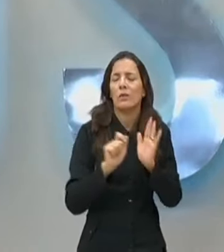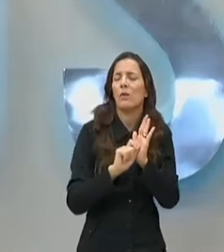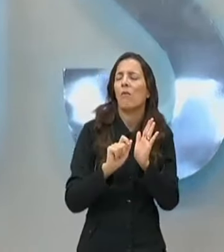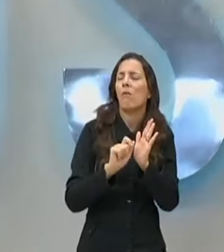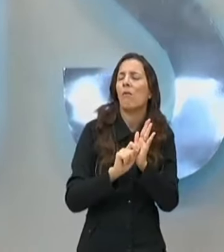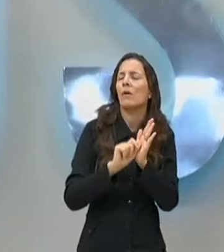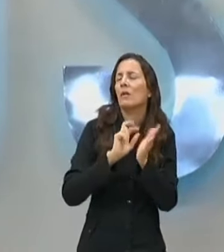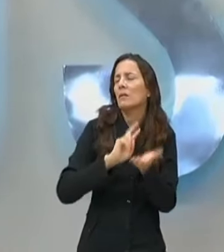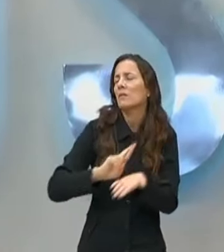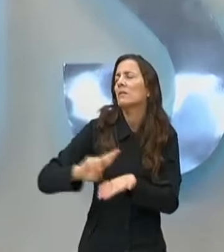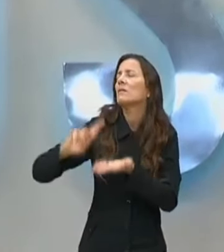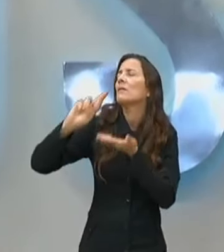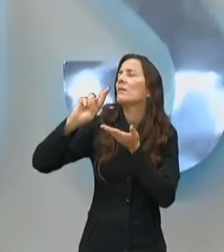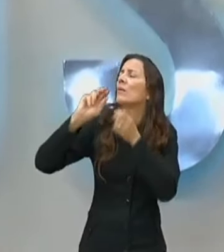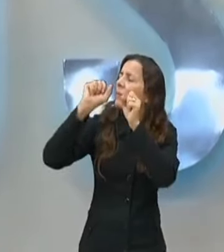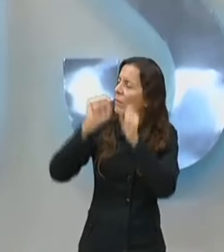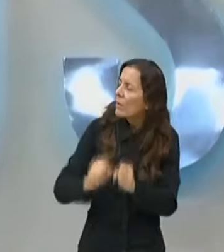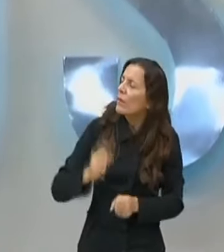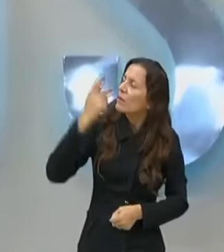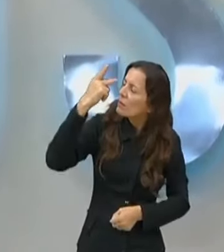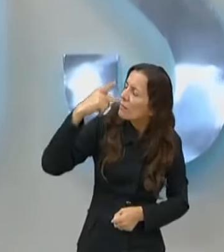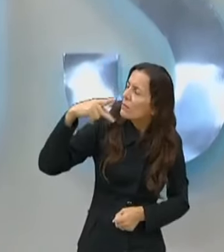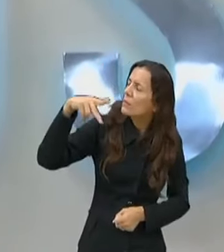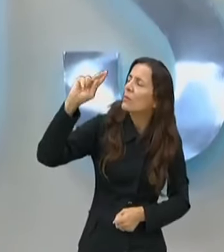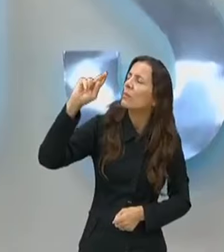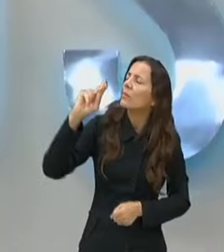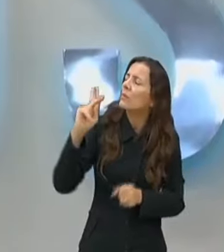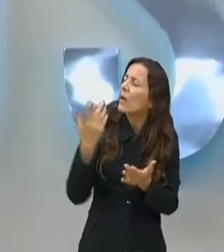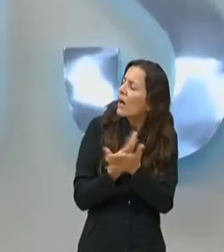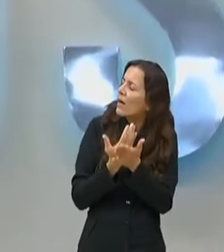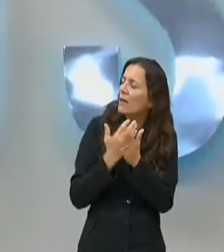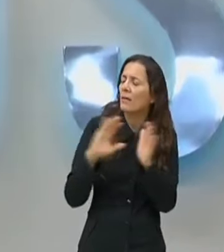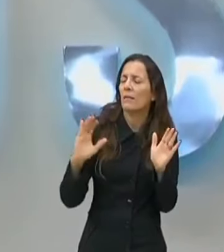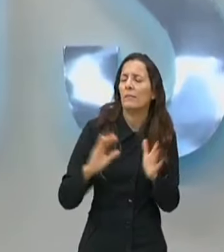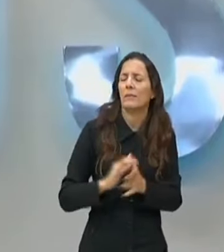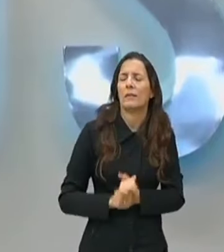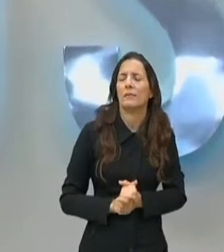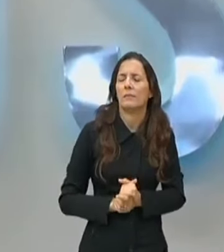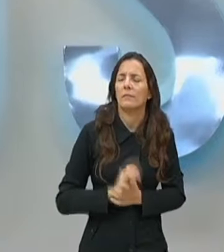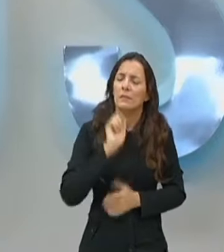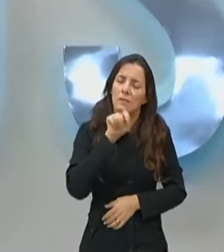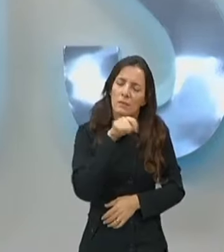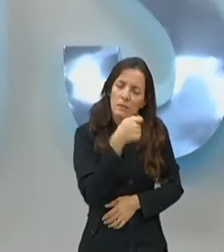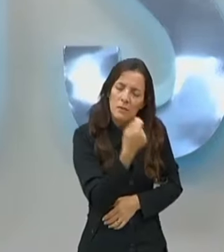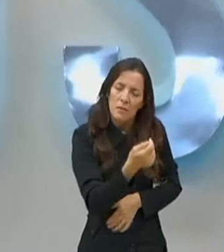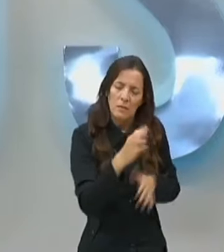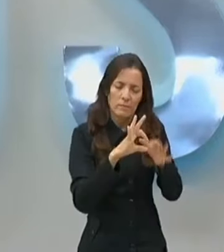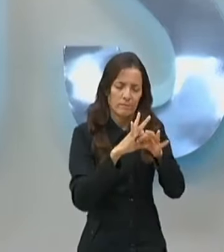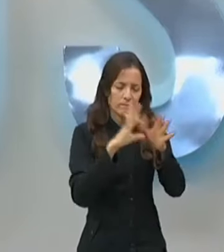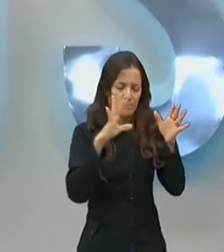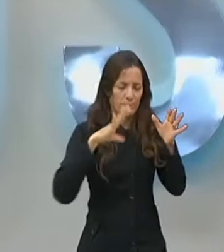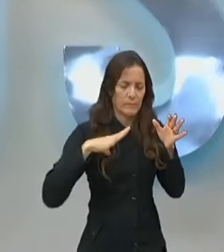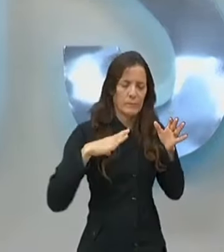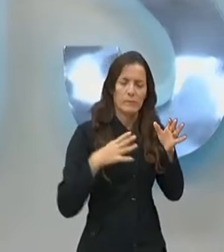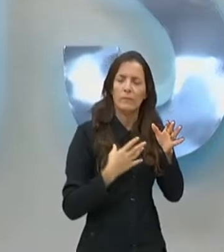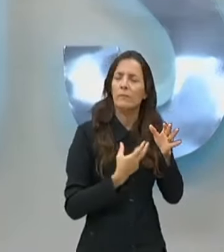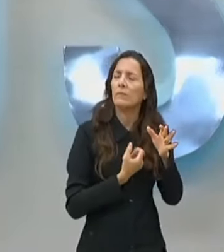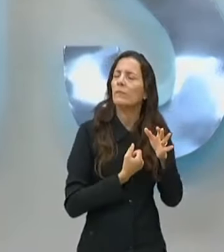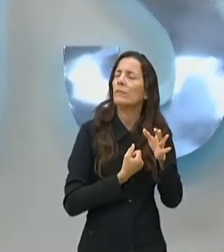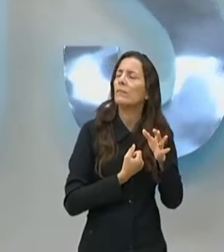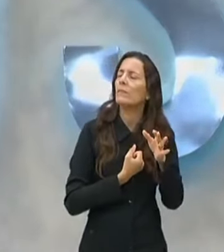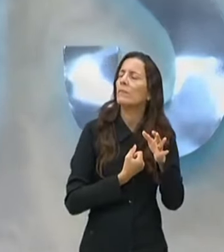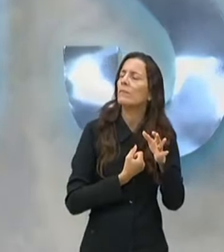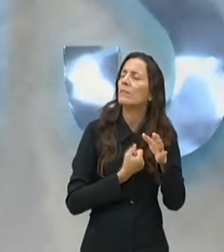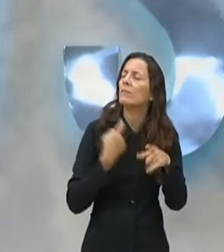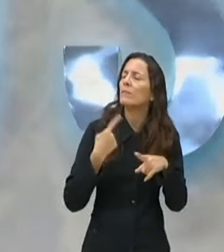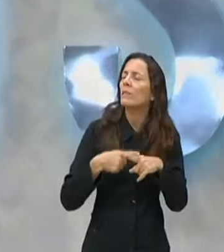Mas tu podes colocar um fim, um ponto final, salvando, libertando, como tu tens